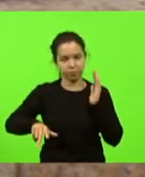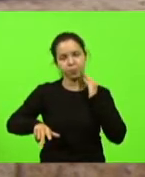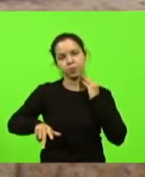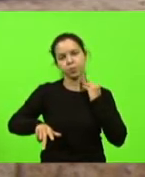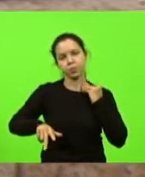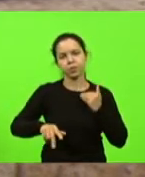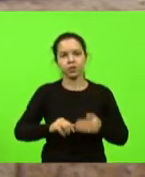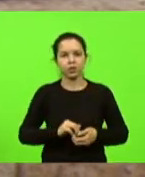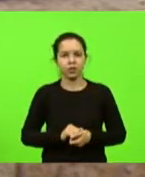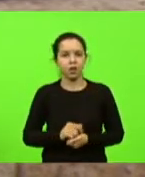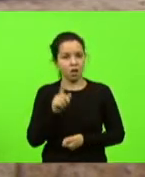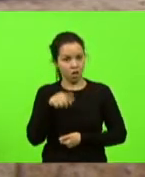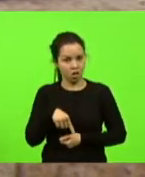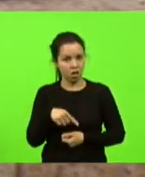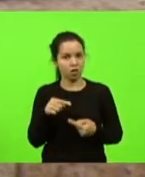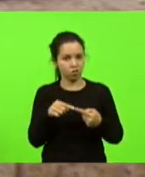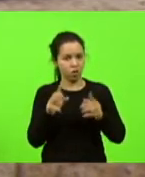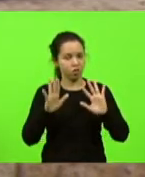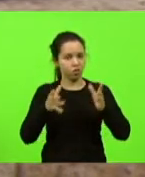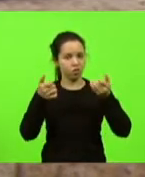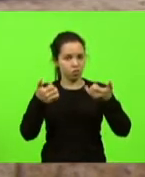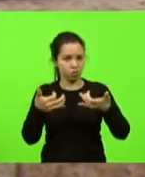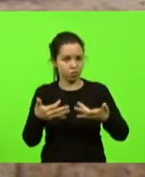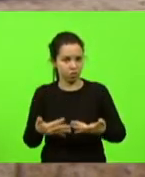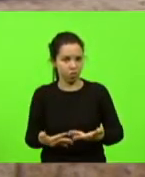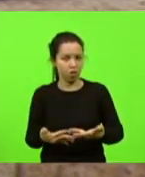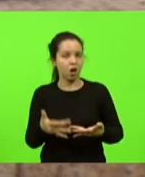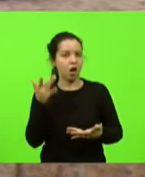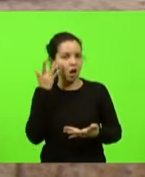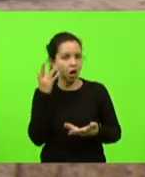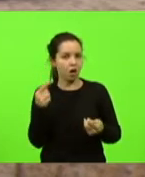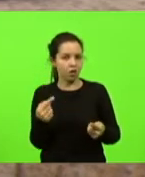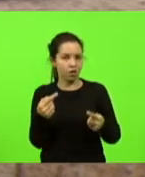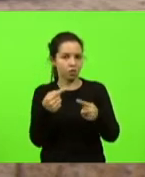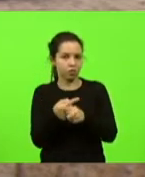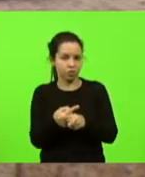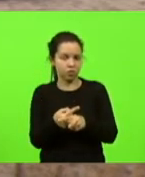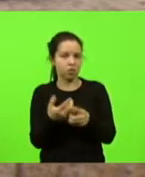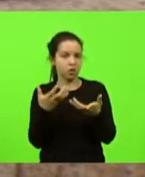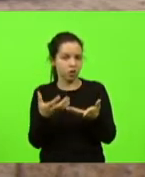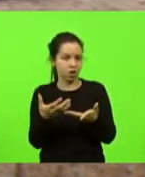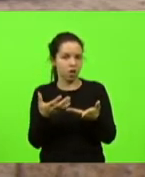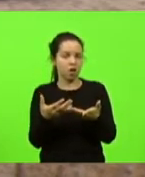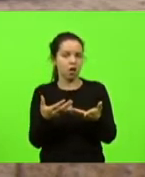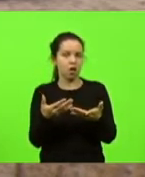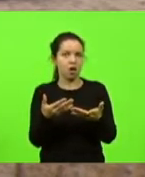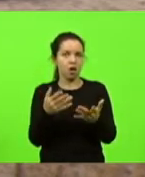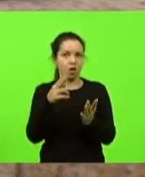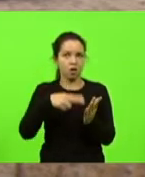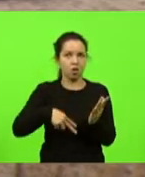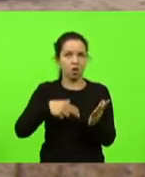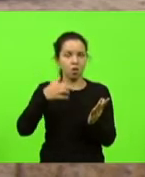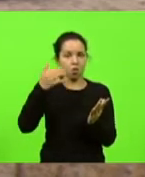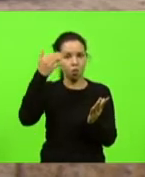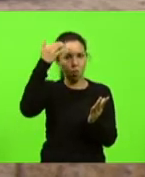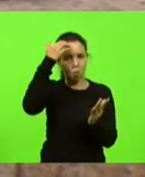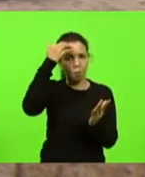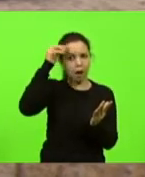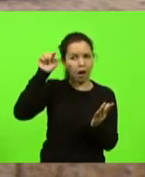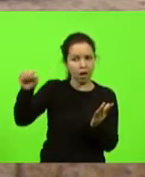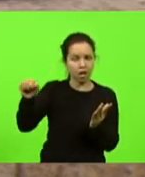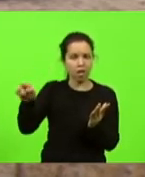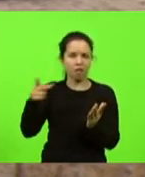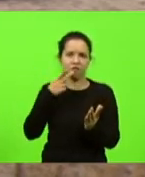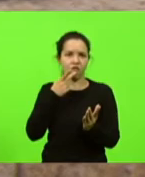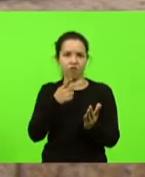Esse é um ponto, está ali bem explícito. A não ser, houve uma inversão ali, tentou-se, através da dialética, culpá-lo por algo que ele não disse, que